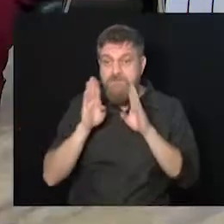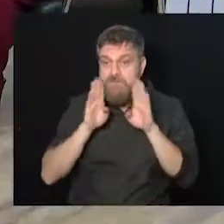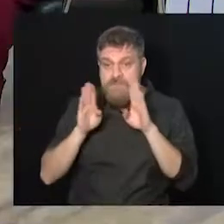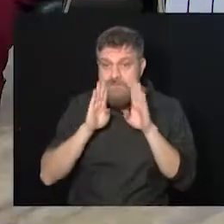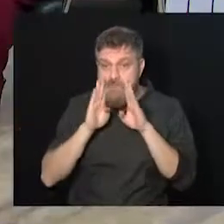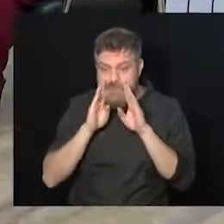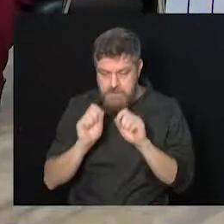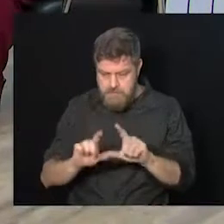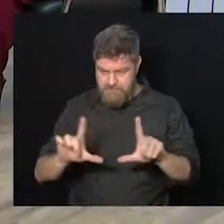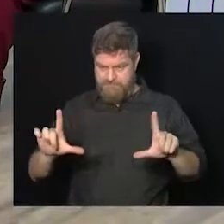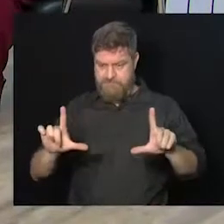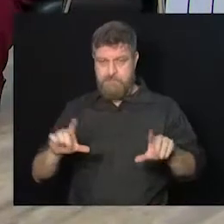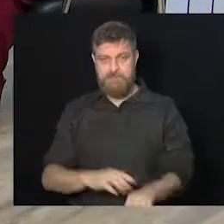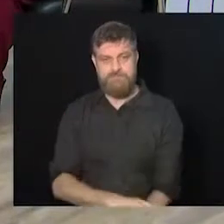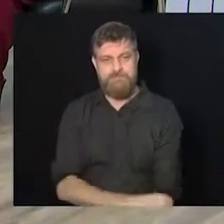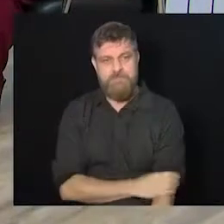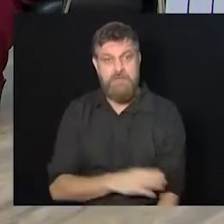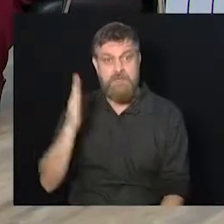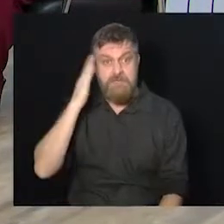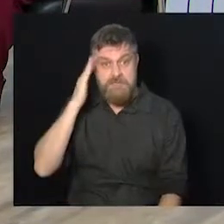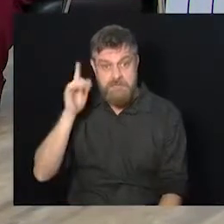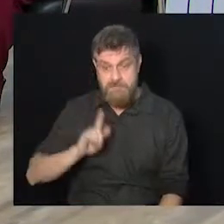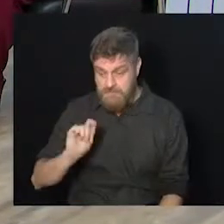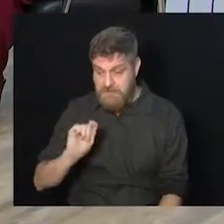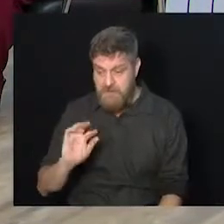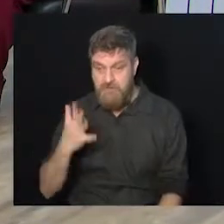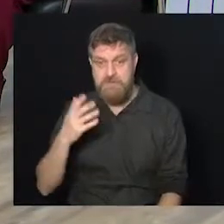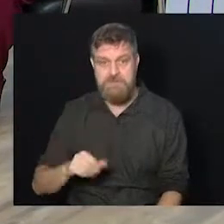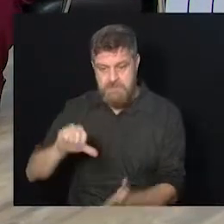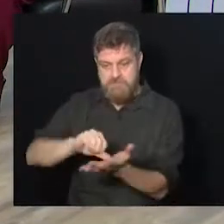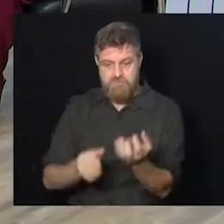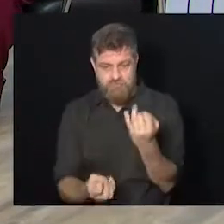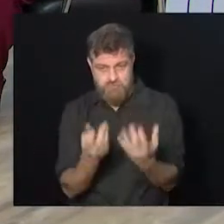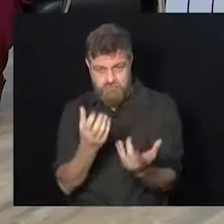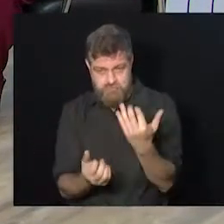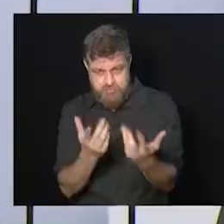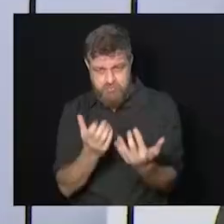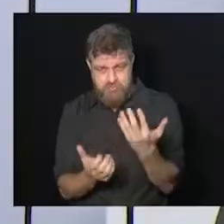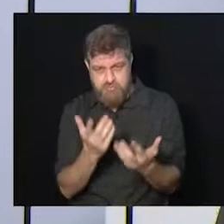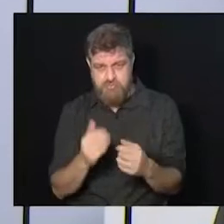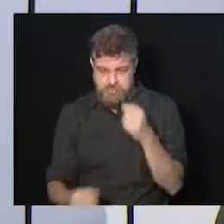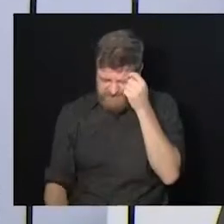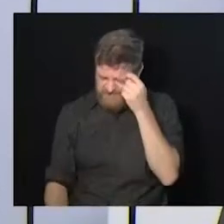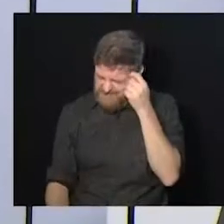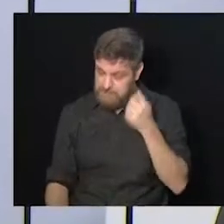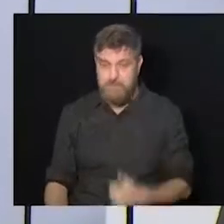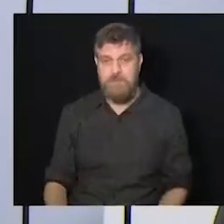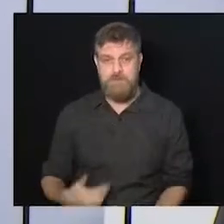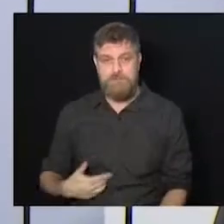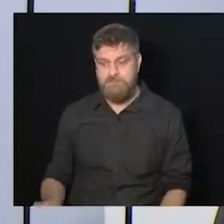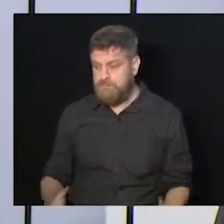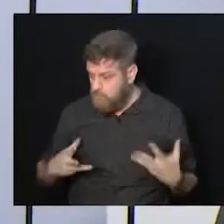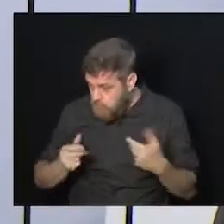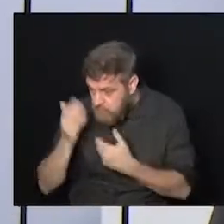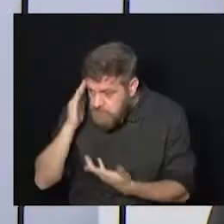Aqui, tá entendendo? Na rede social. Eu sabia, quando começou a pegar fogo, eu compartilhei e falei, mas todo